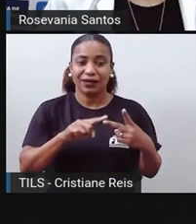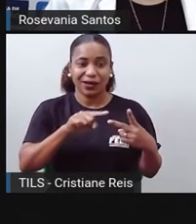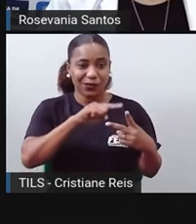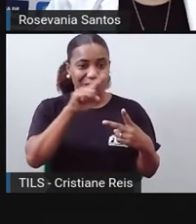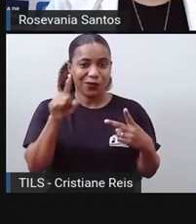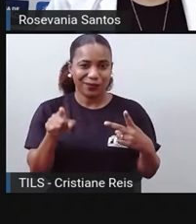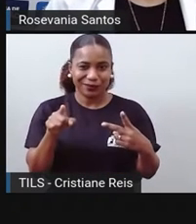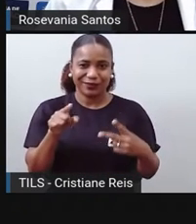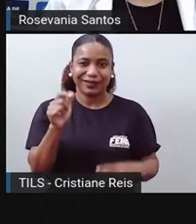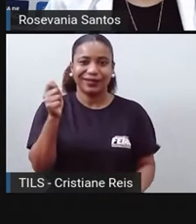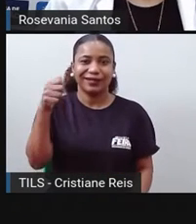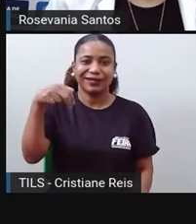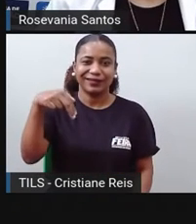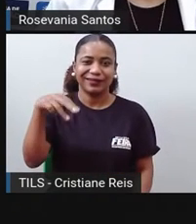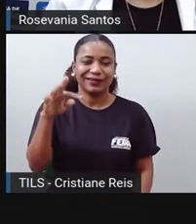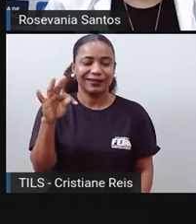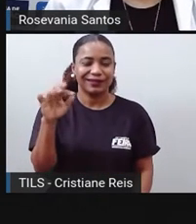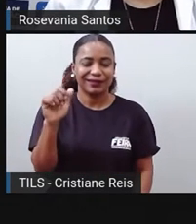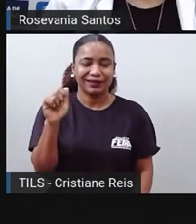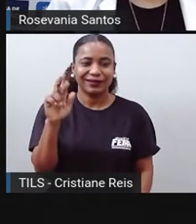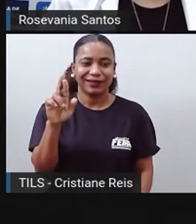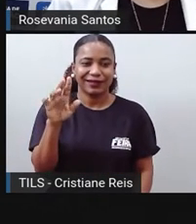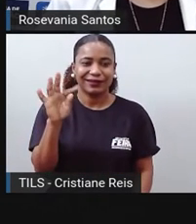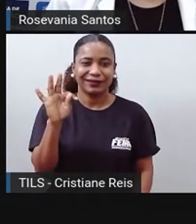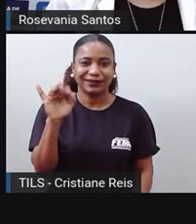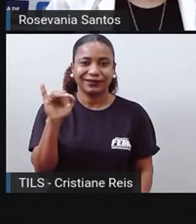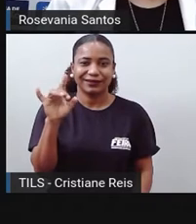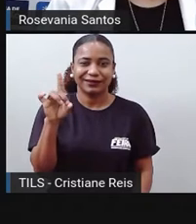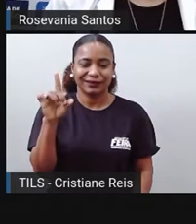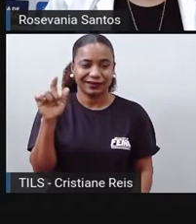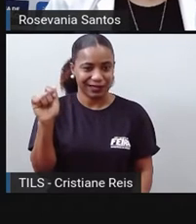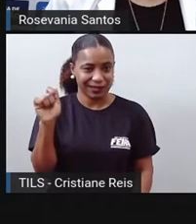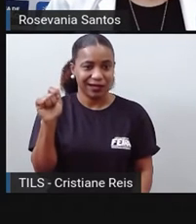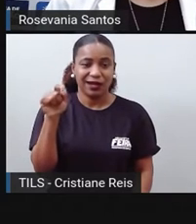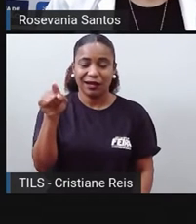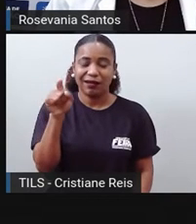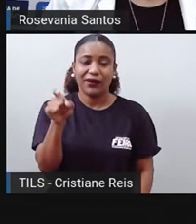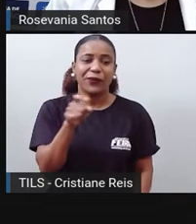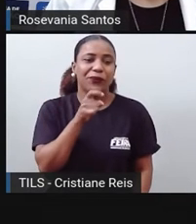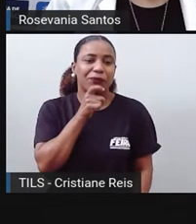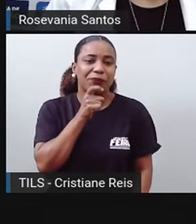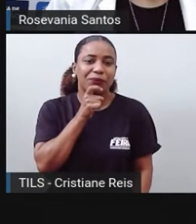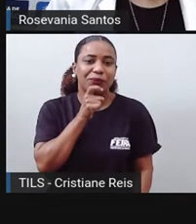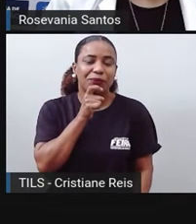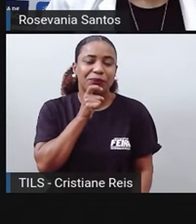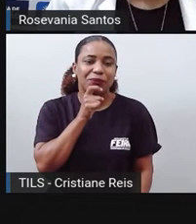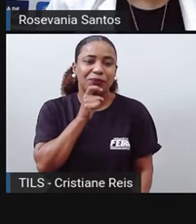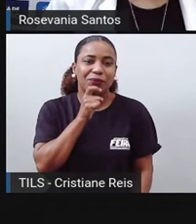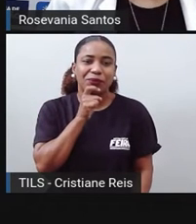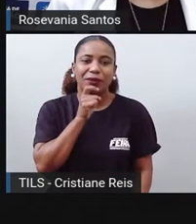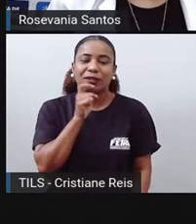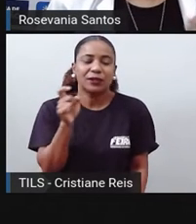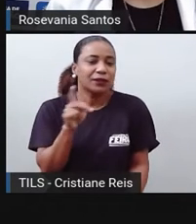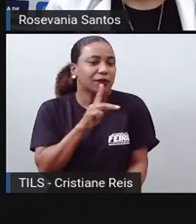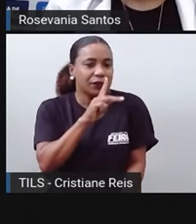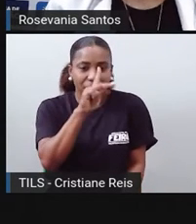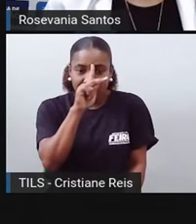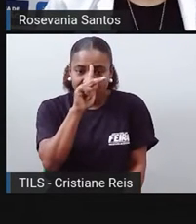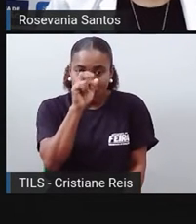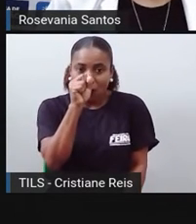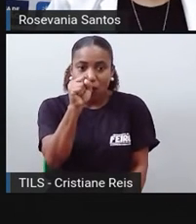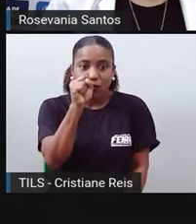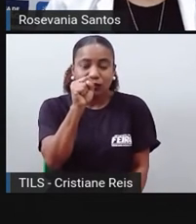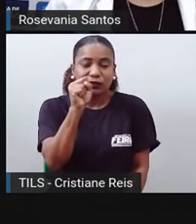Antártida, as temperaturas são inferiores, né, a do Ártico, ou seja, é muito mais